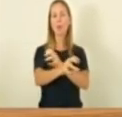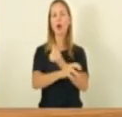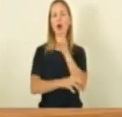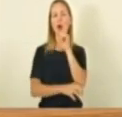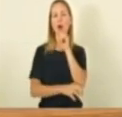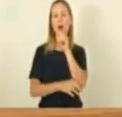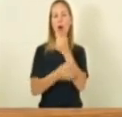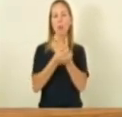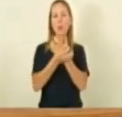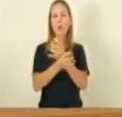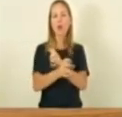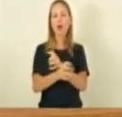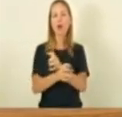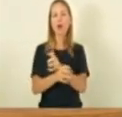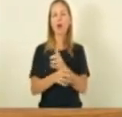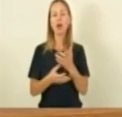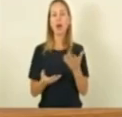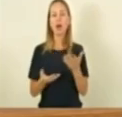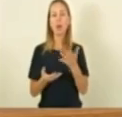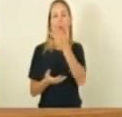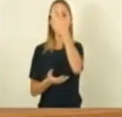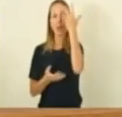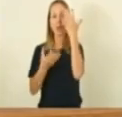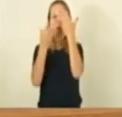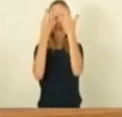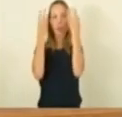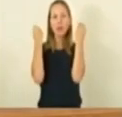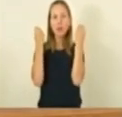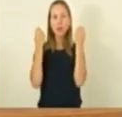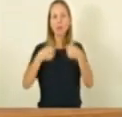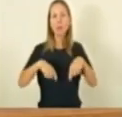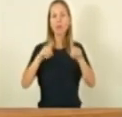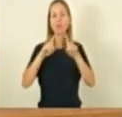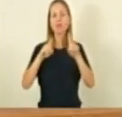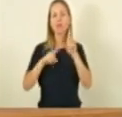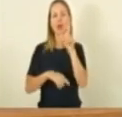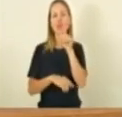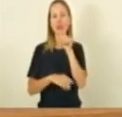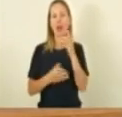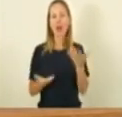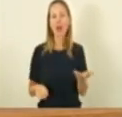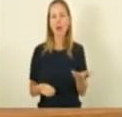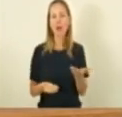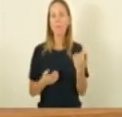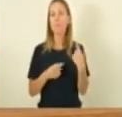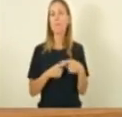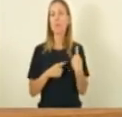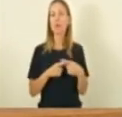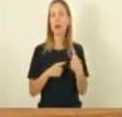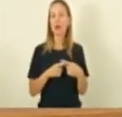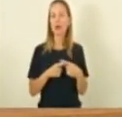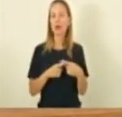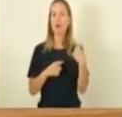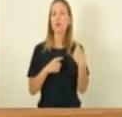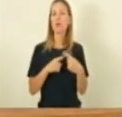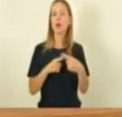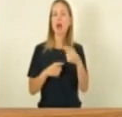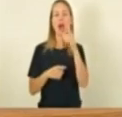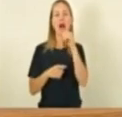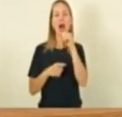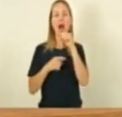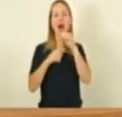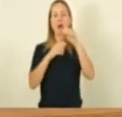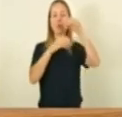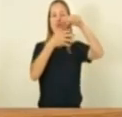E agora começou a chover e esqueceram que não precisa mais de água. Por quê? Porque essa água toda que está